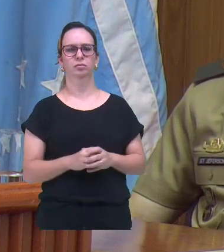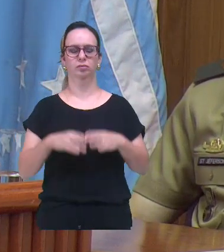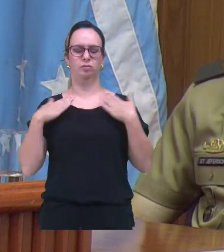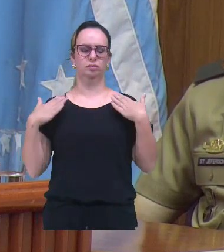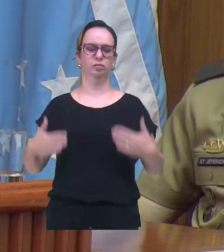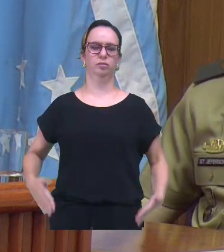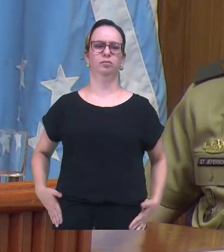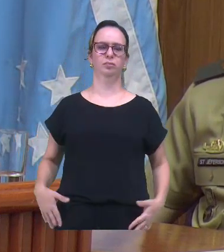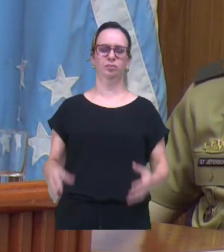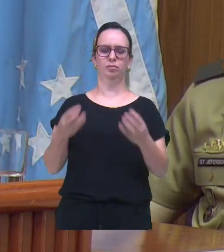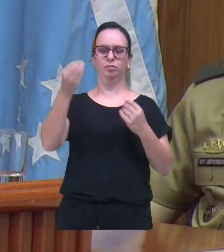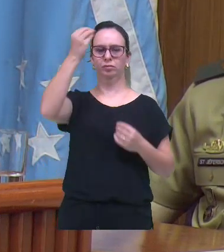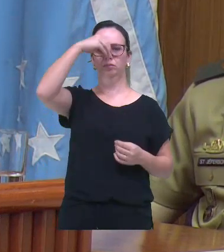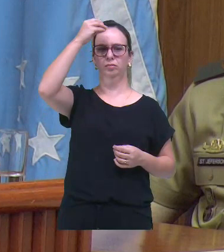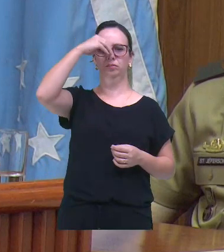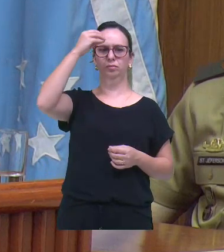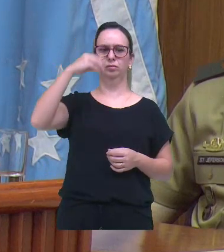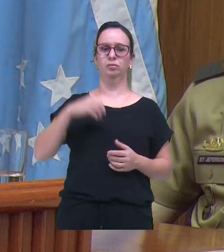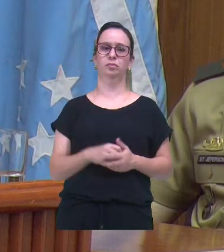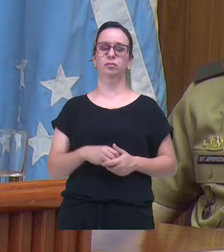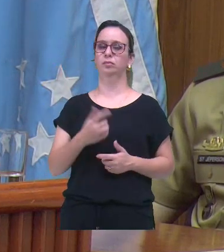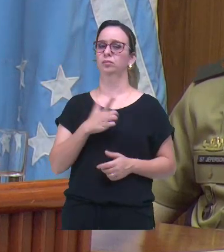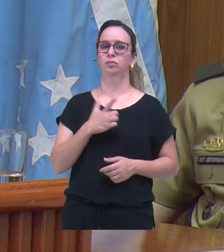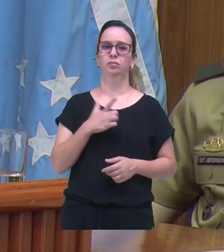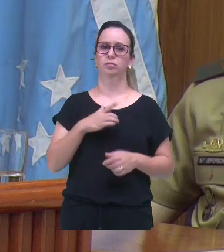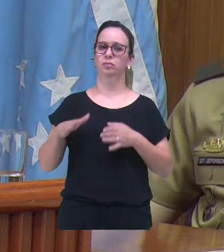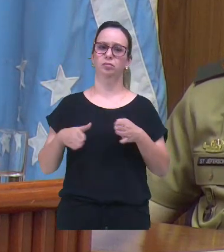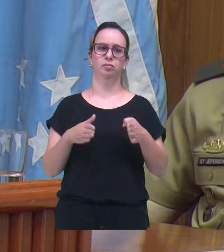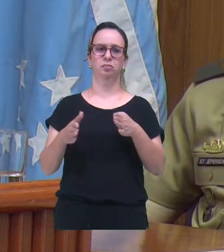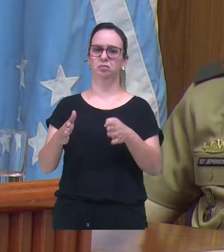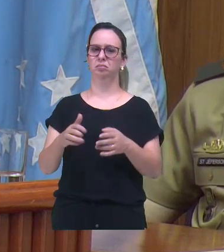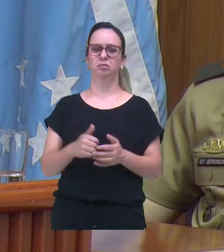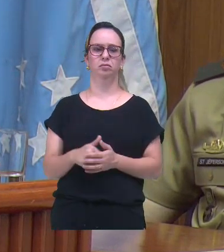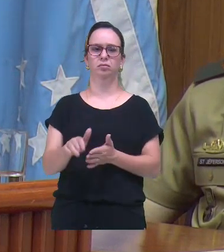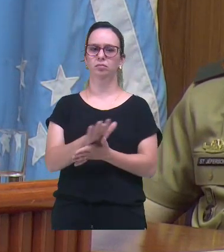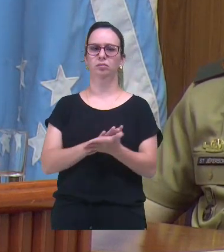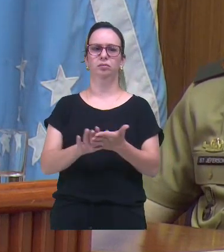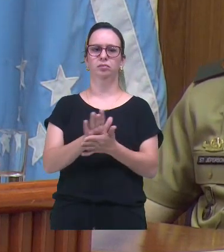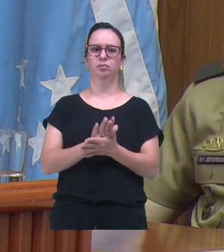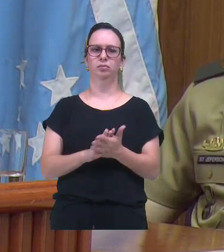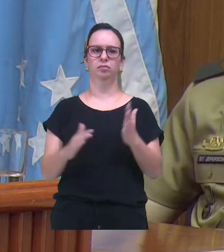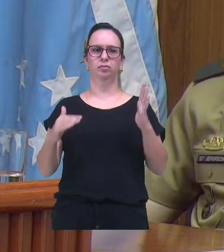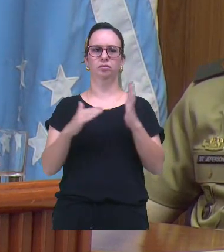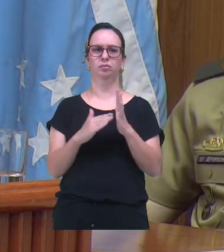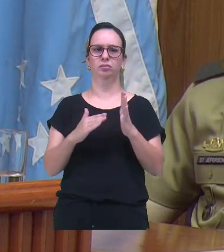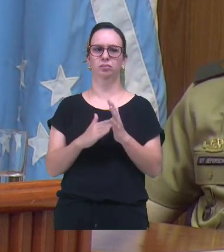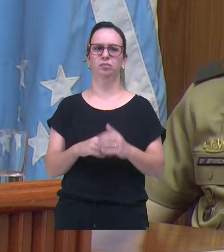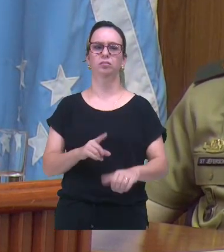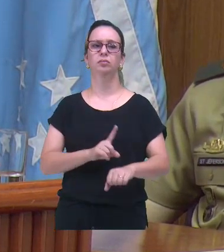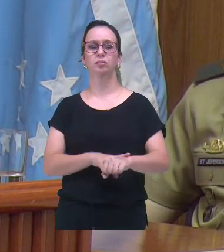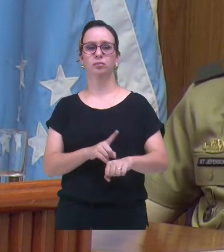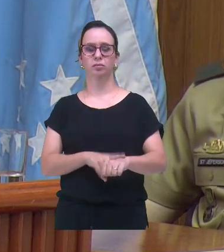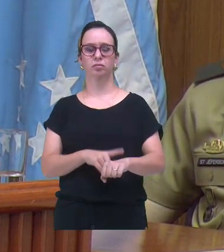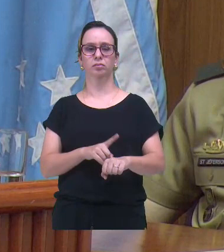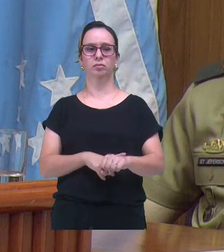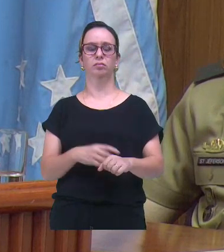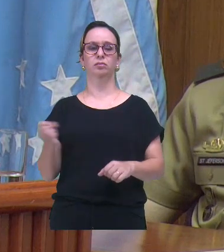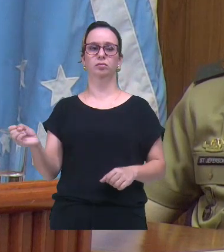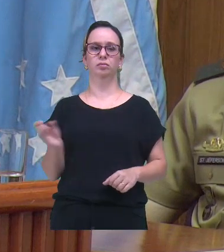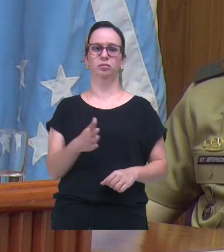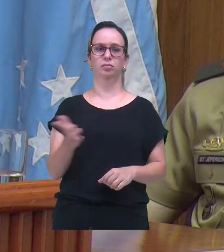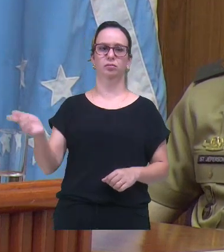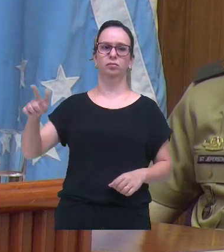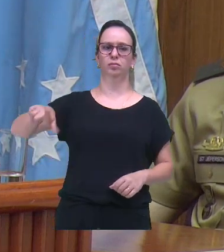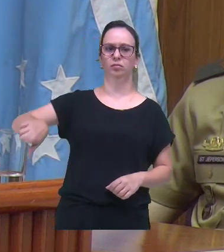quando não houver caminho e nenhum lugar para chegar, é hora de um recomeço. Recomecem a